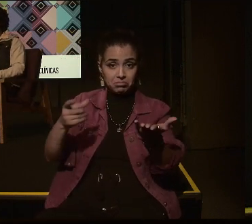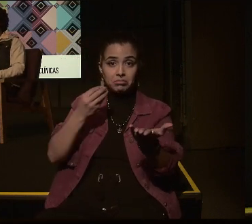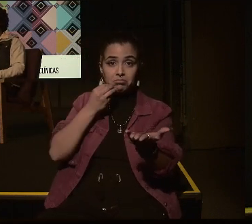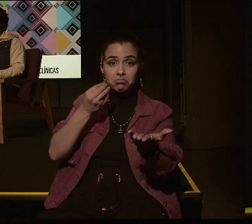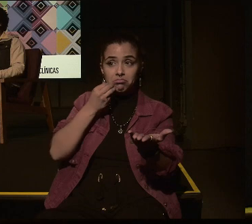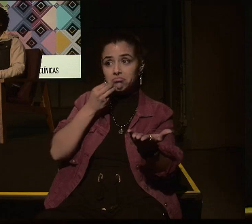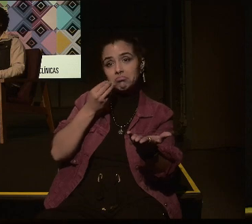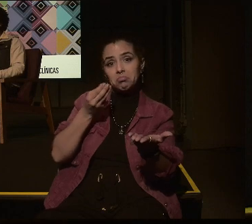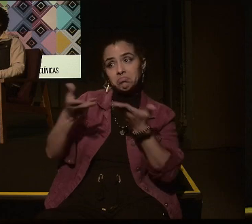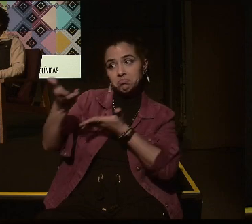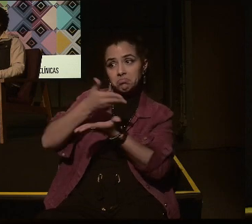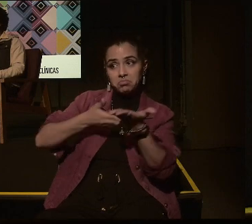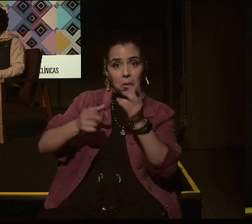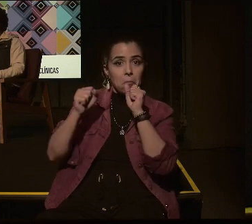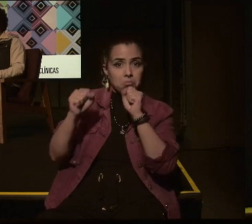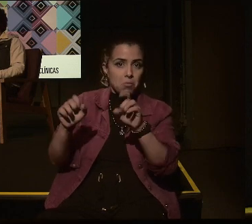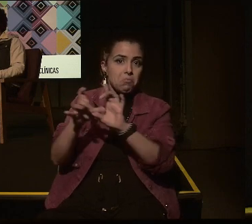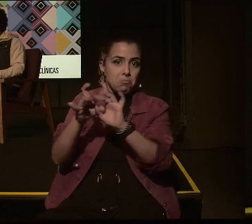falarem também.